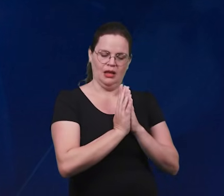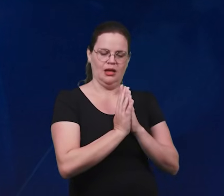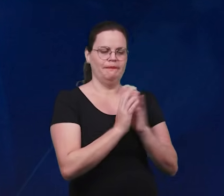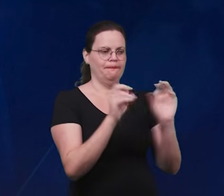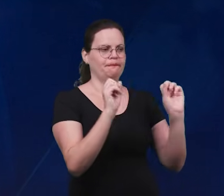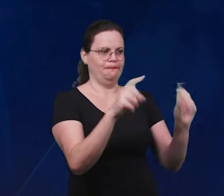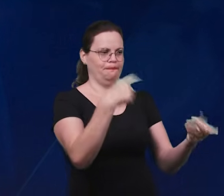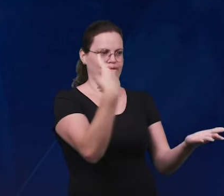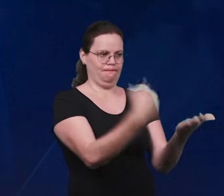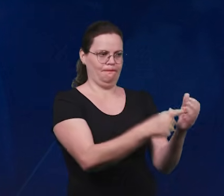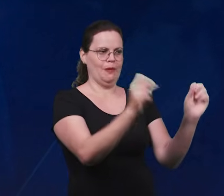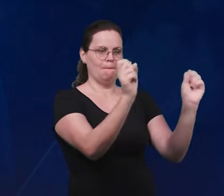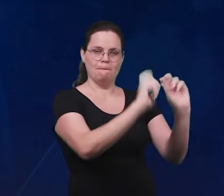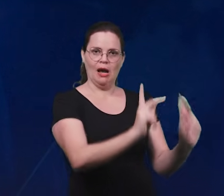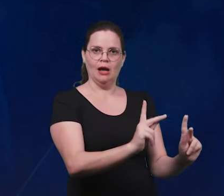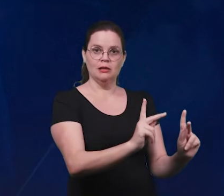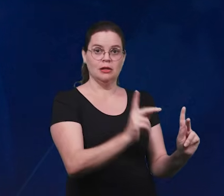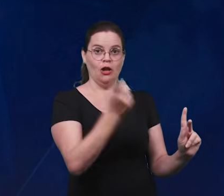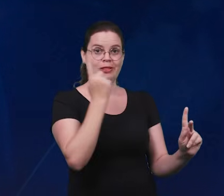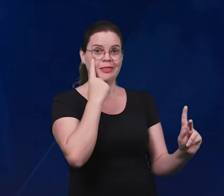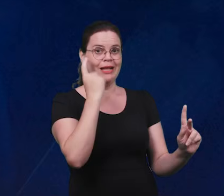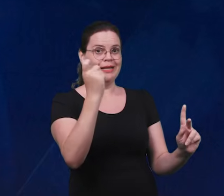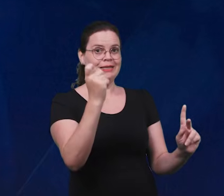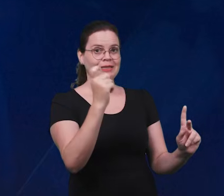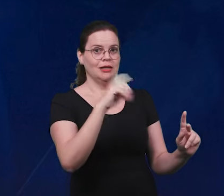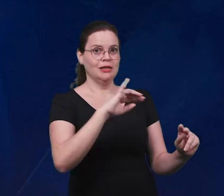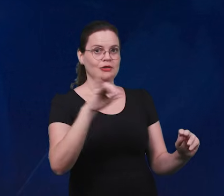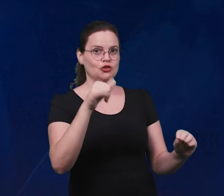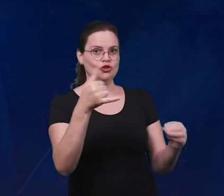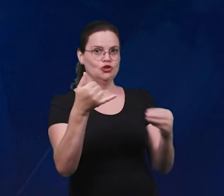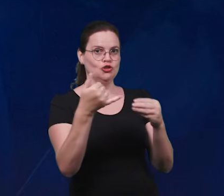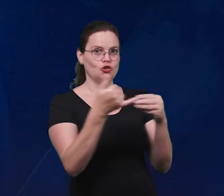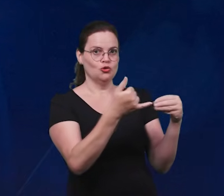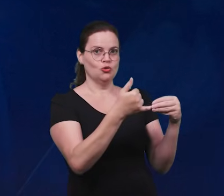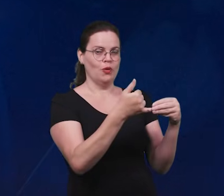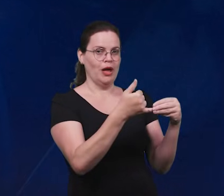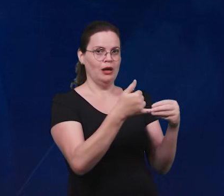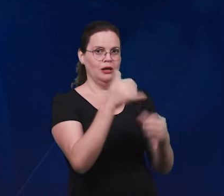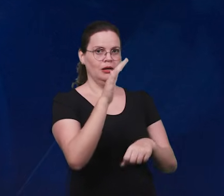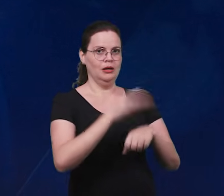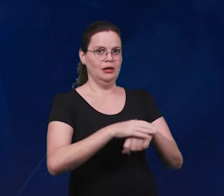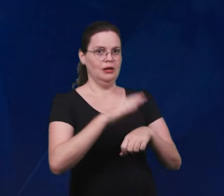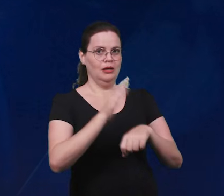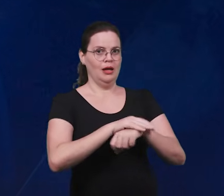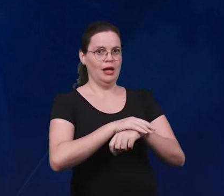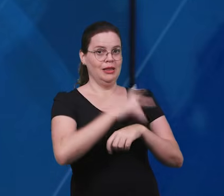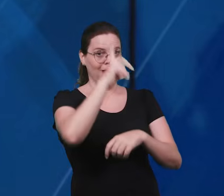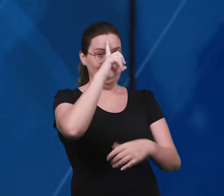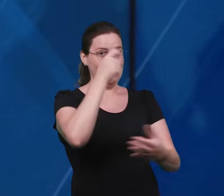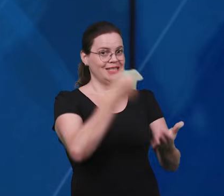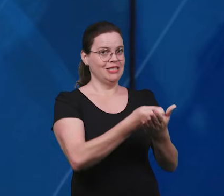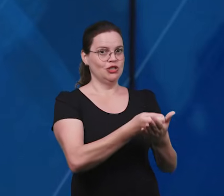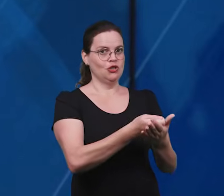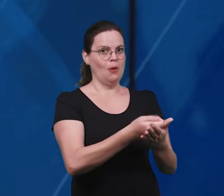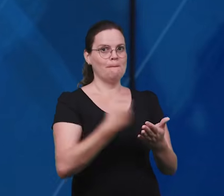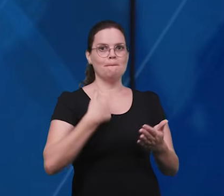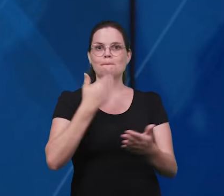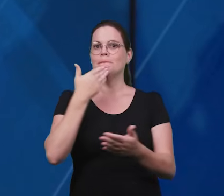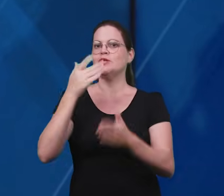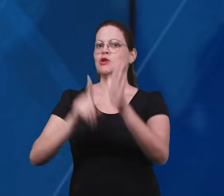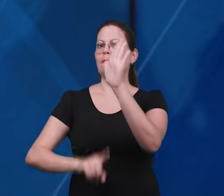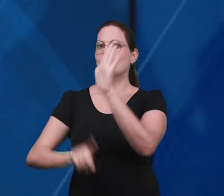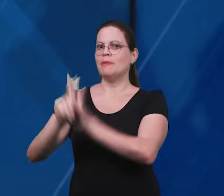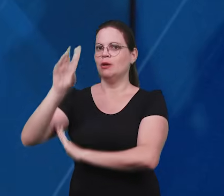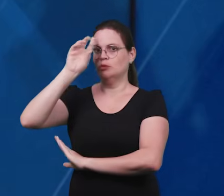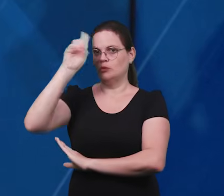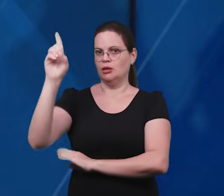Josué fez isto, interessante, sem pedir conselho à boca de Deus. A pergunta que se faz